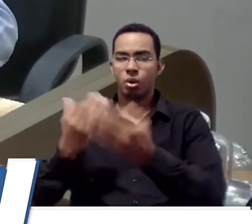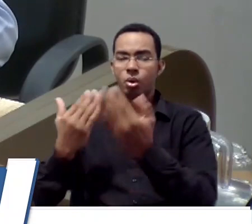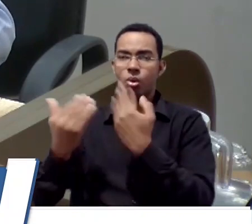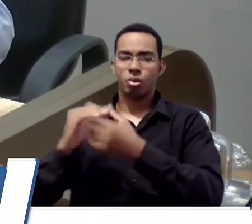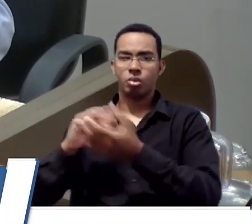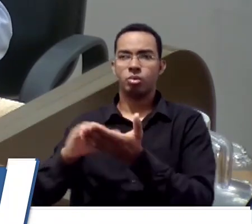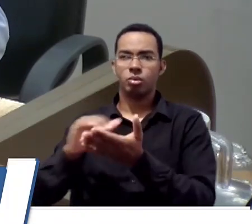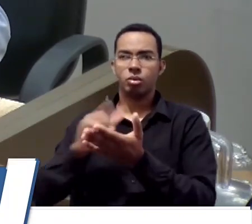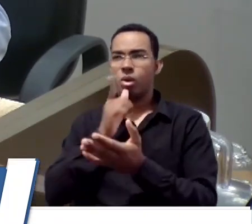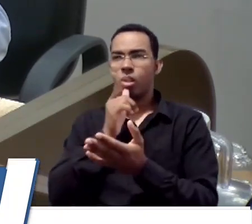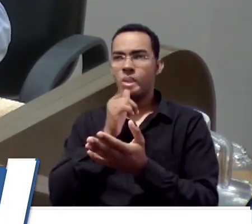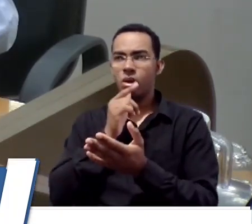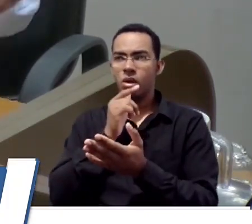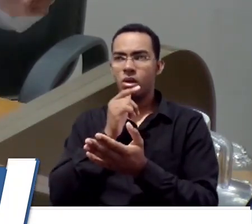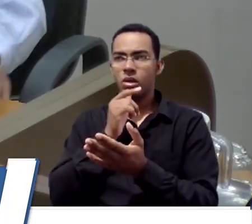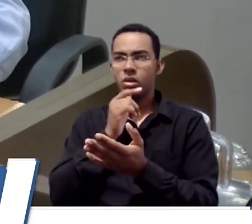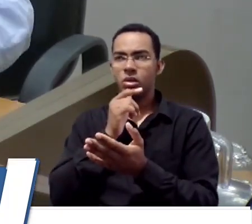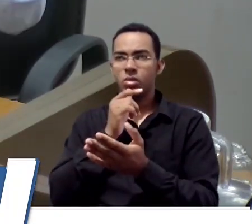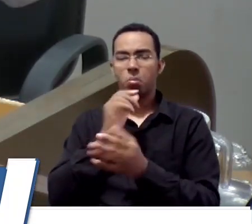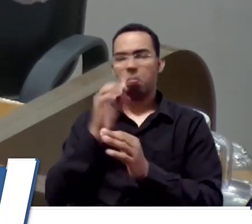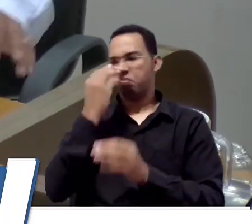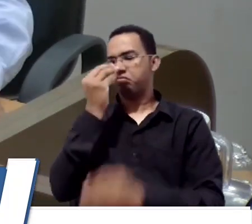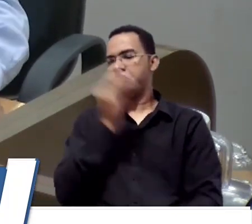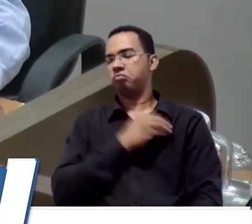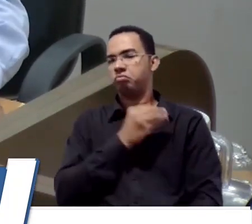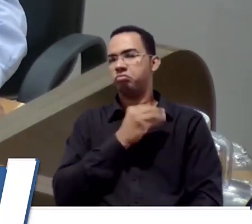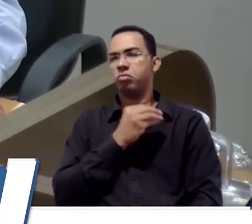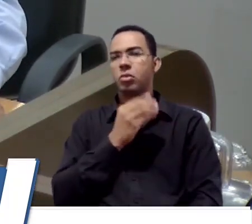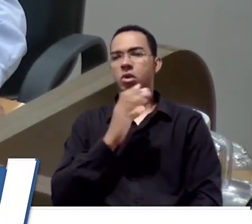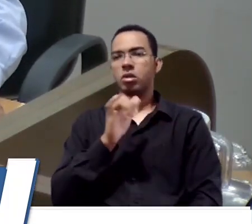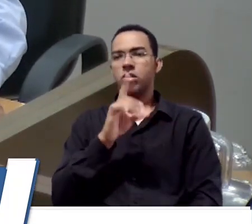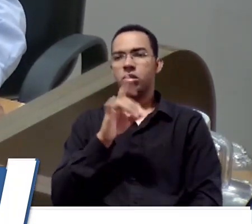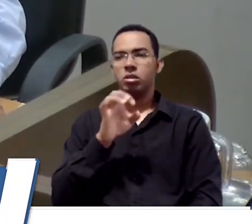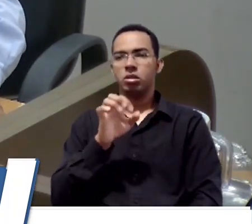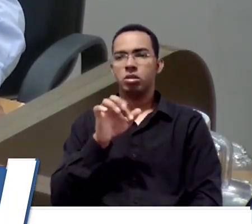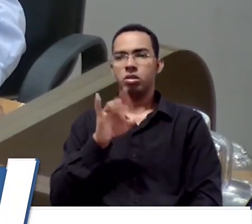saneamento básico, ele não deu nem moral. O Sidney Rocha chegou aqui, foi